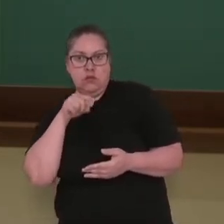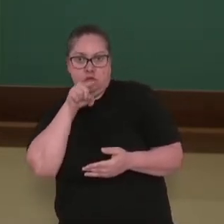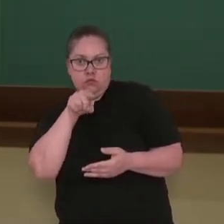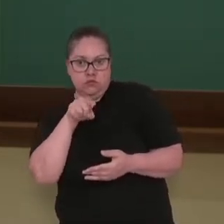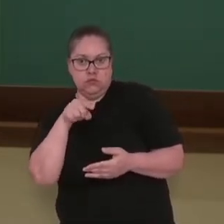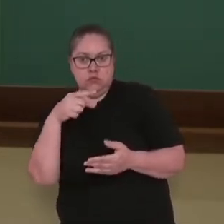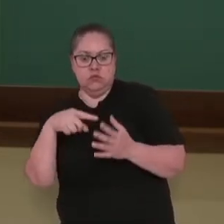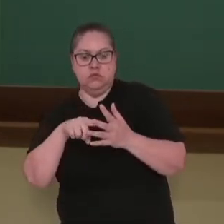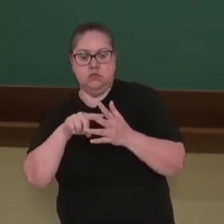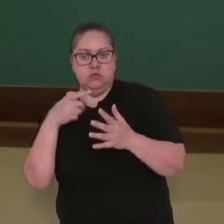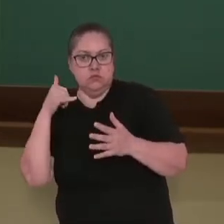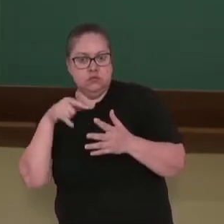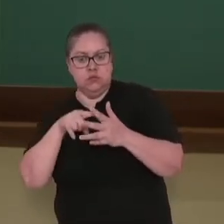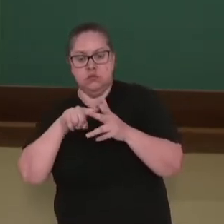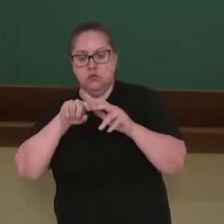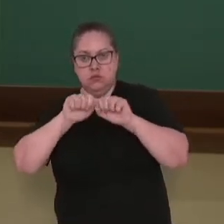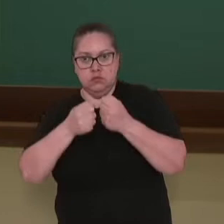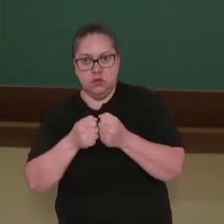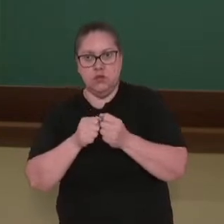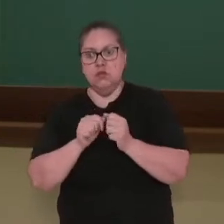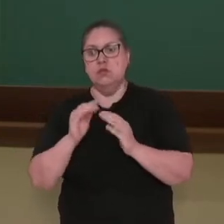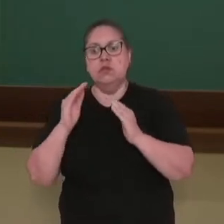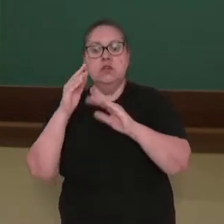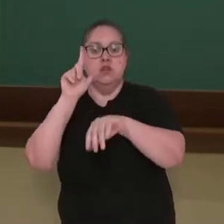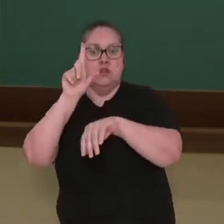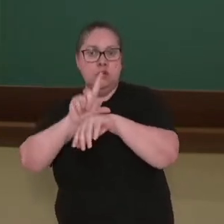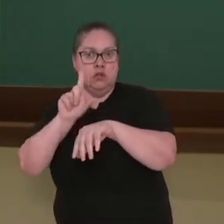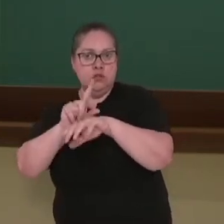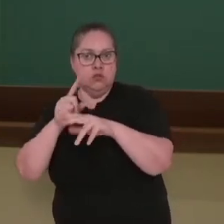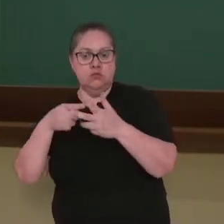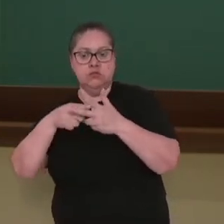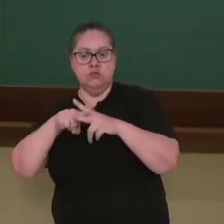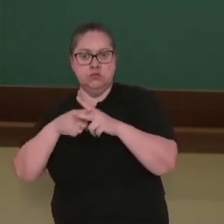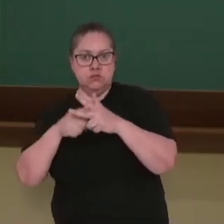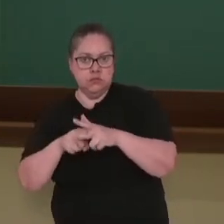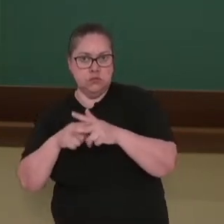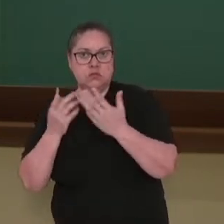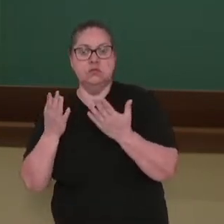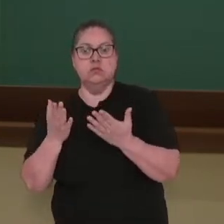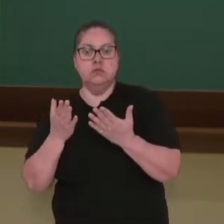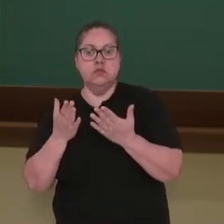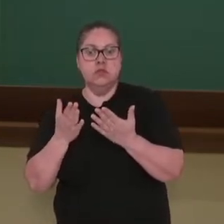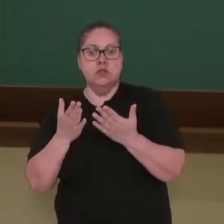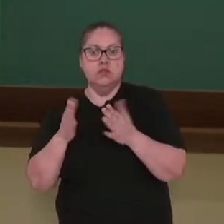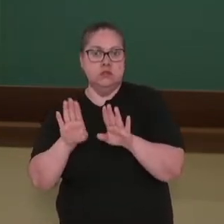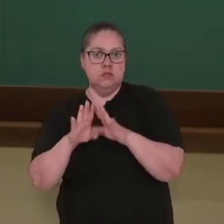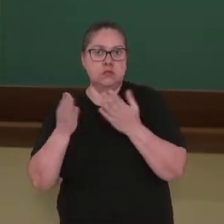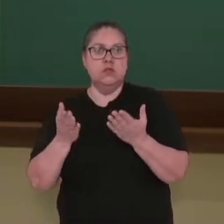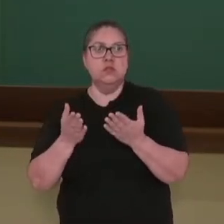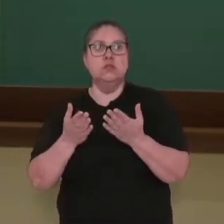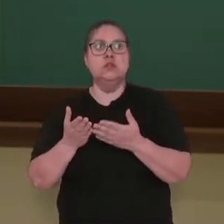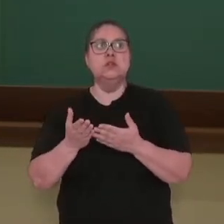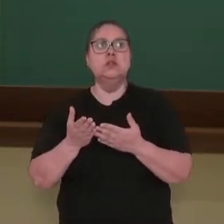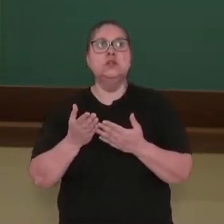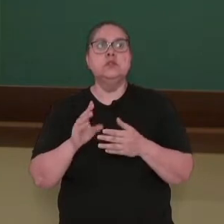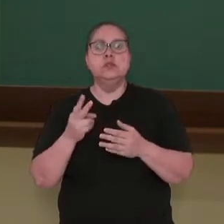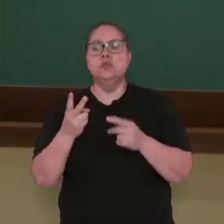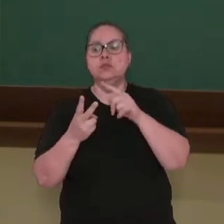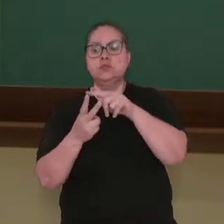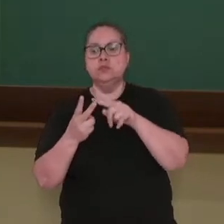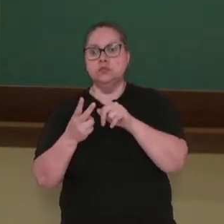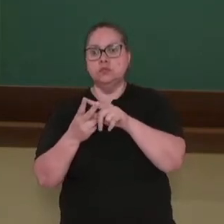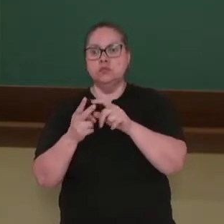seu celular quebrado e a oficina de conserto, E aí, então, duas